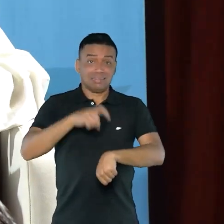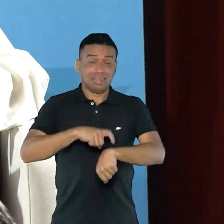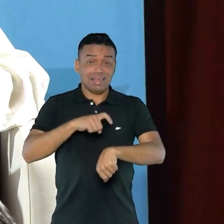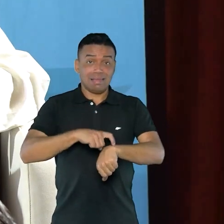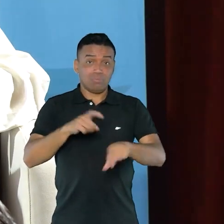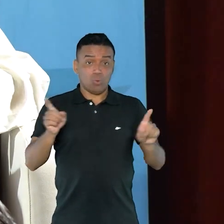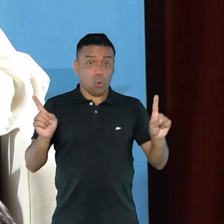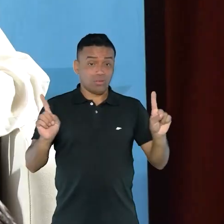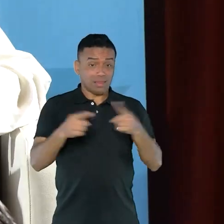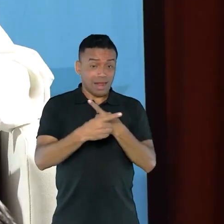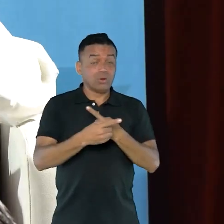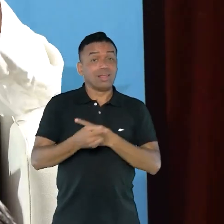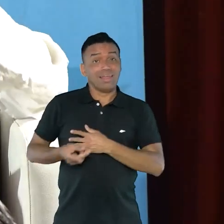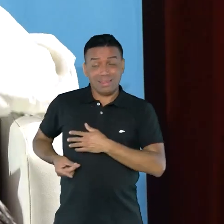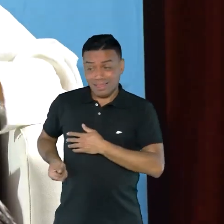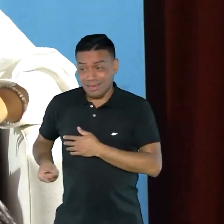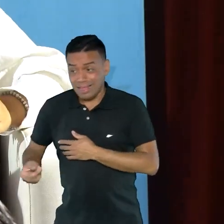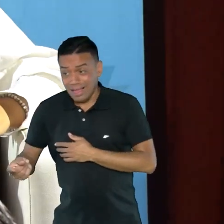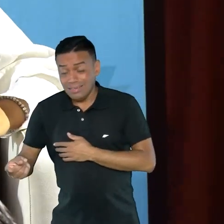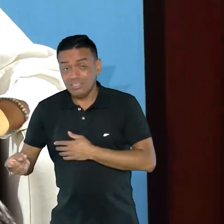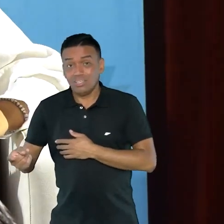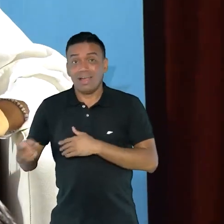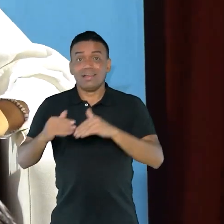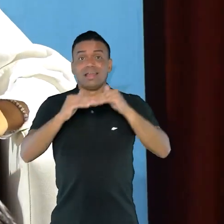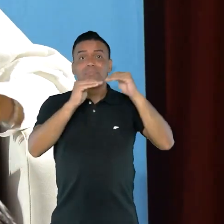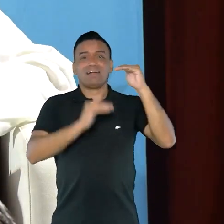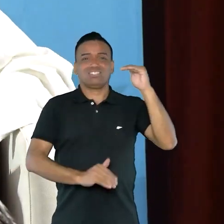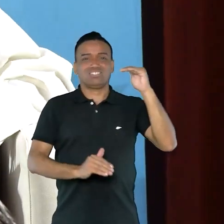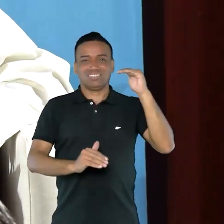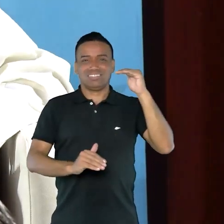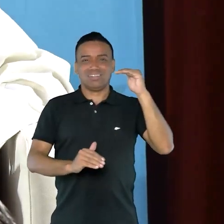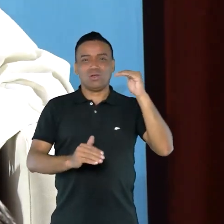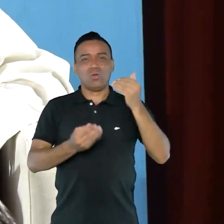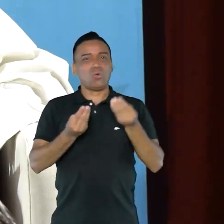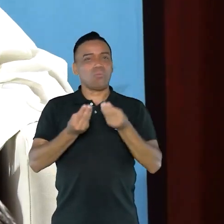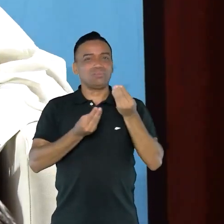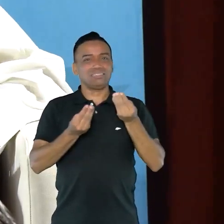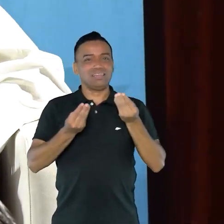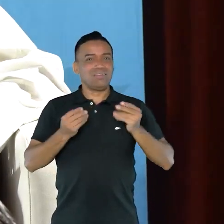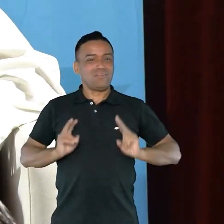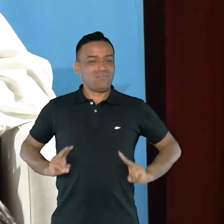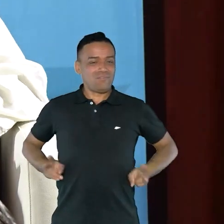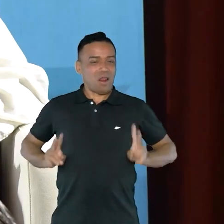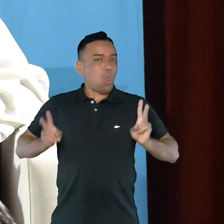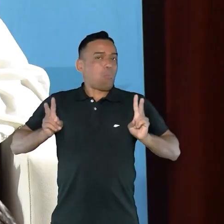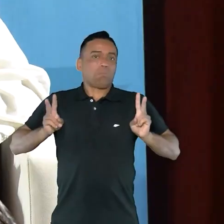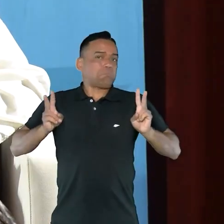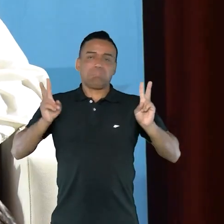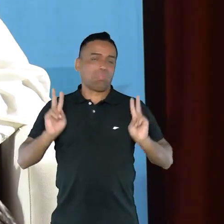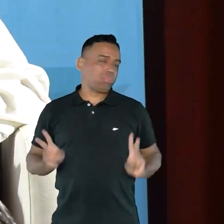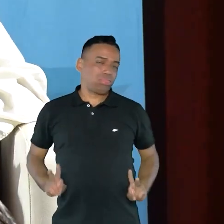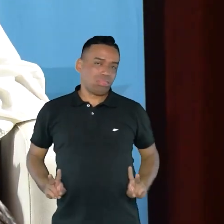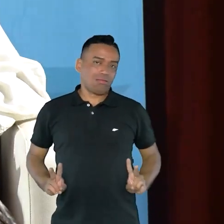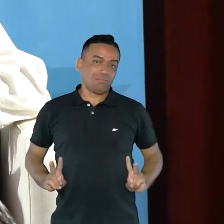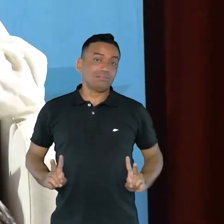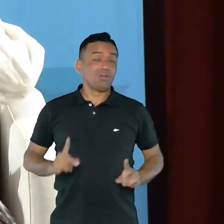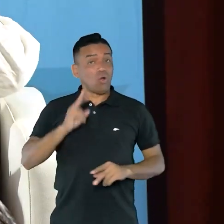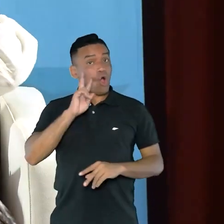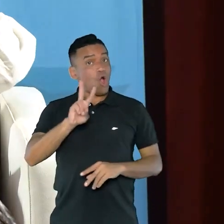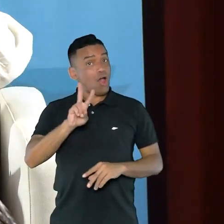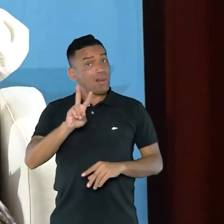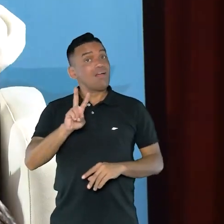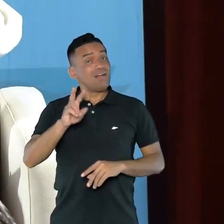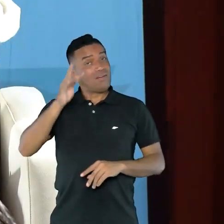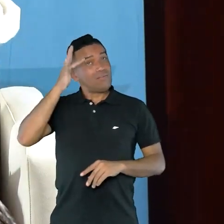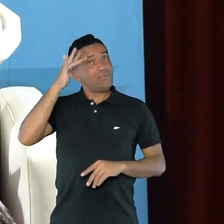da eternidade, aí ele rebaixa como algo inferior, né? Quando a gente olha para esse tipo de filosofia, a